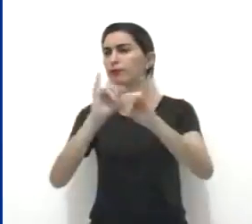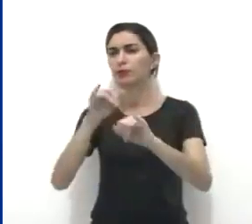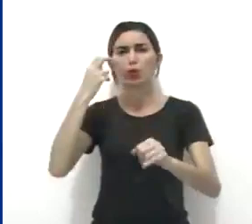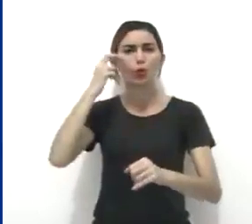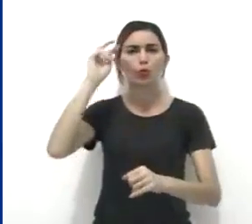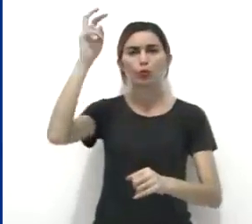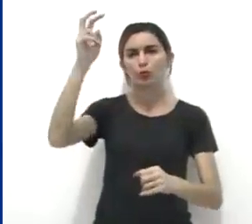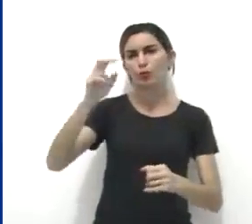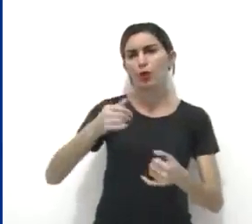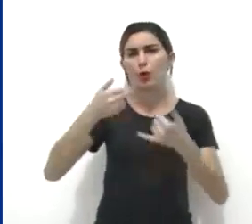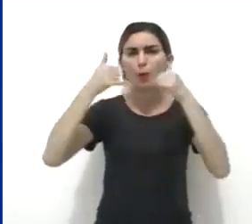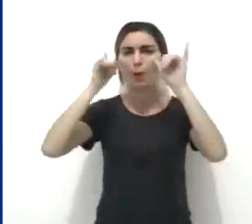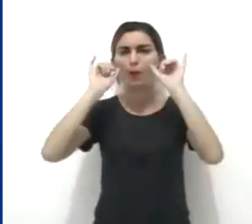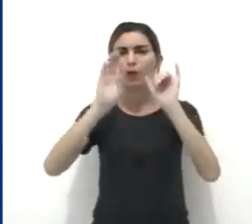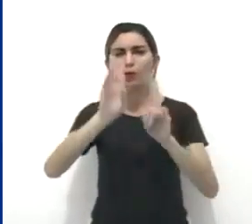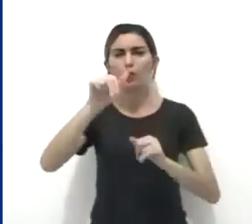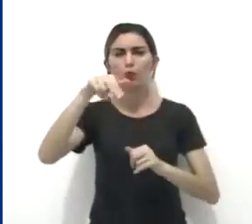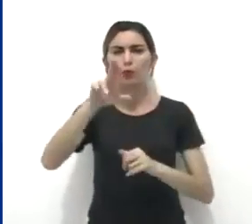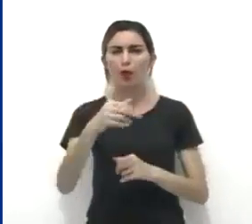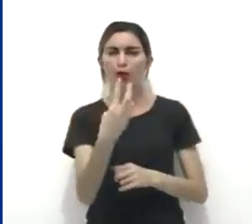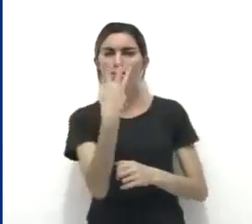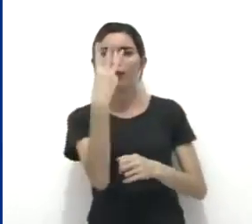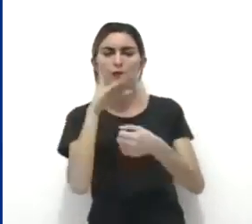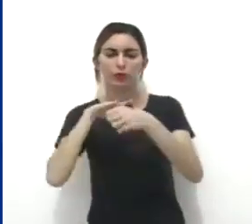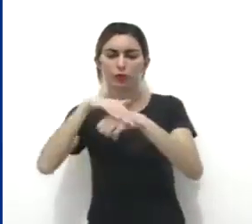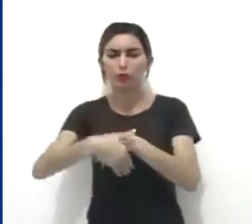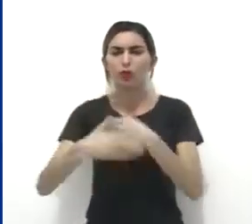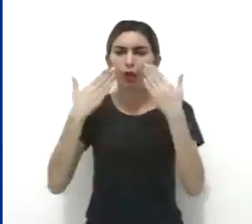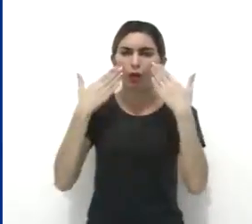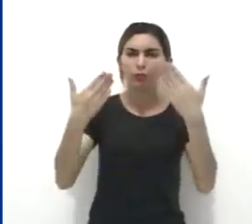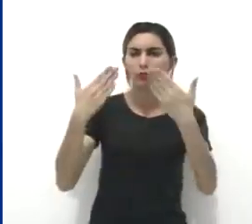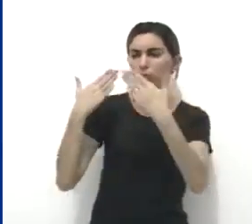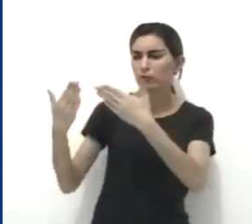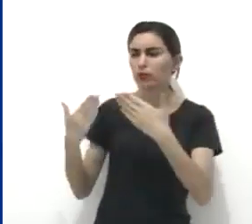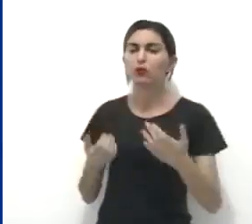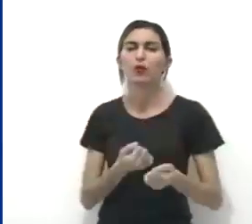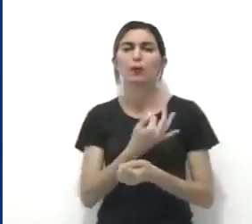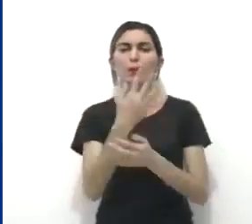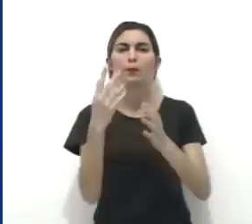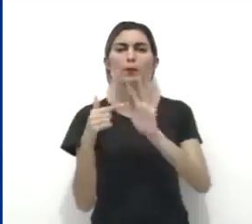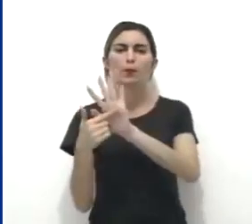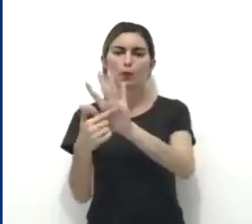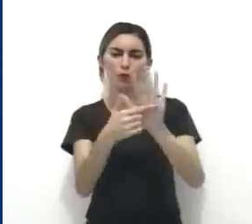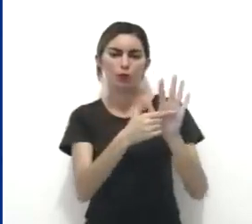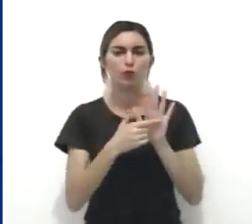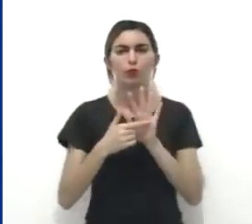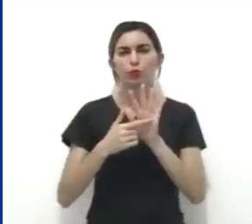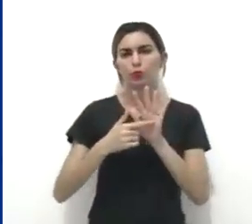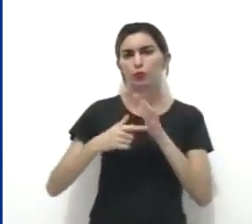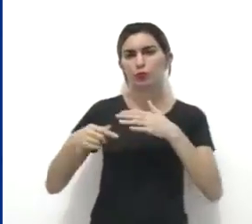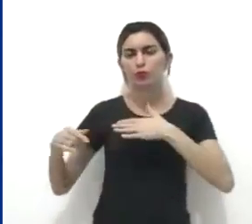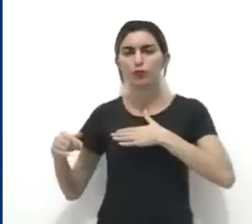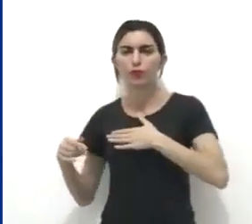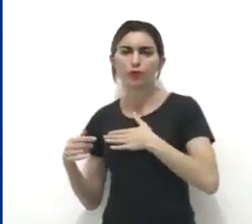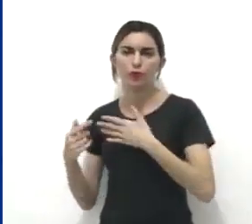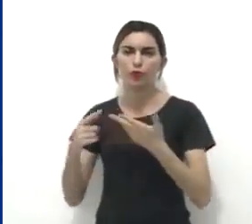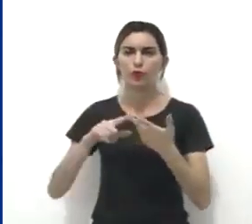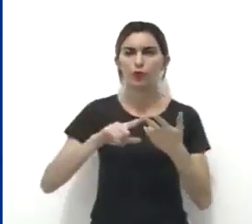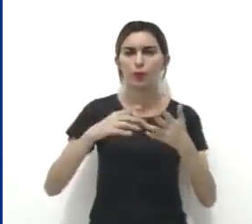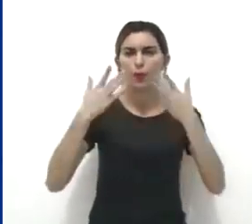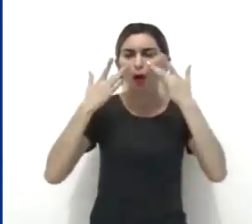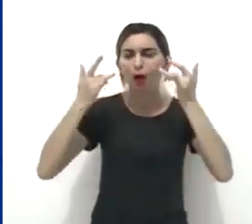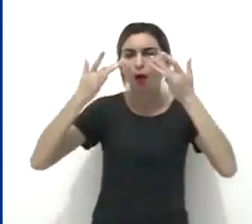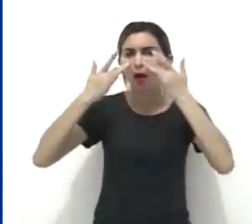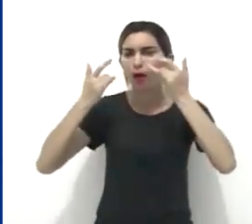divulgação cultural do boi bumbá. São 3 noites de apresentação, nas quais são abordados, através de alegorias